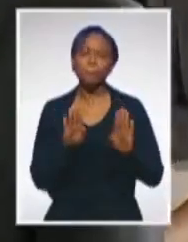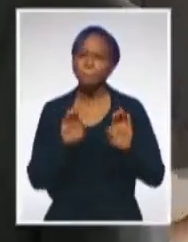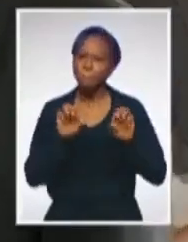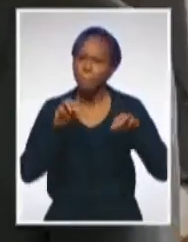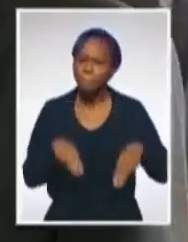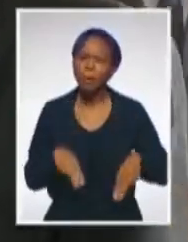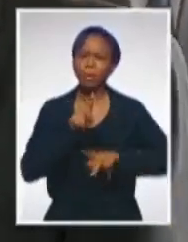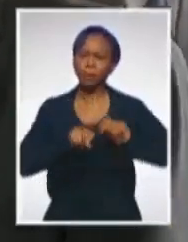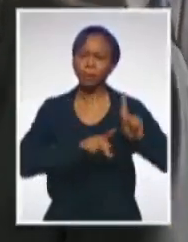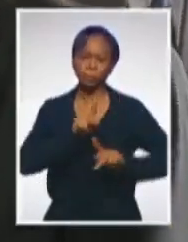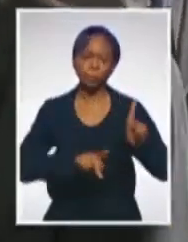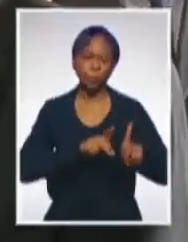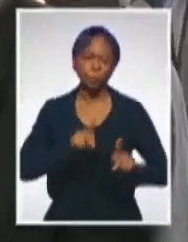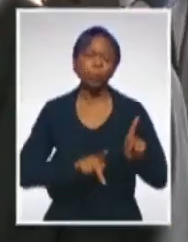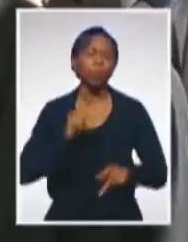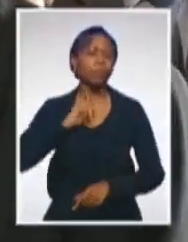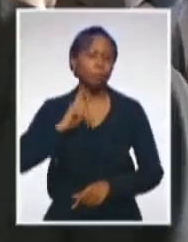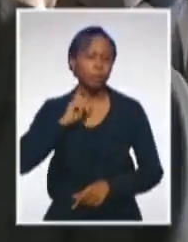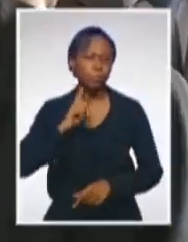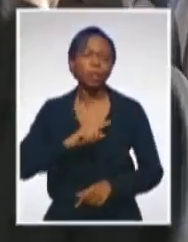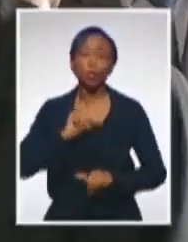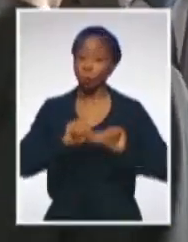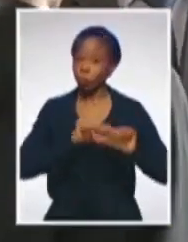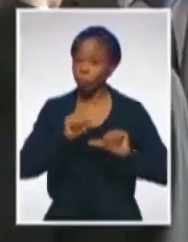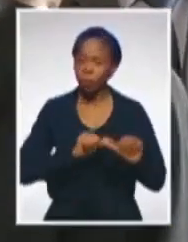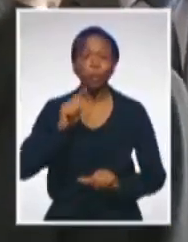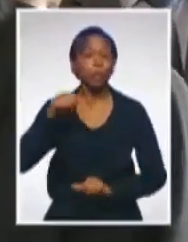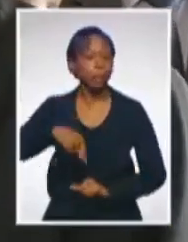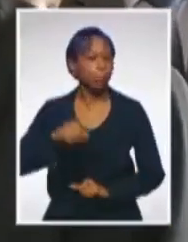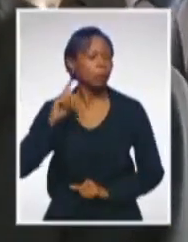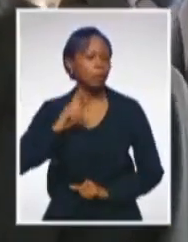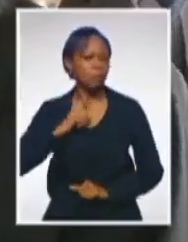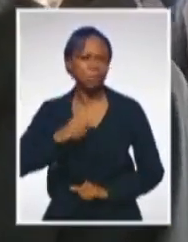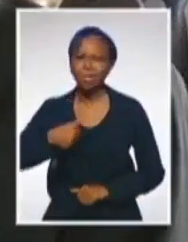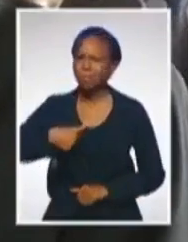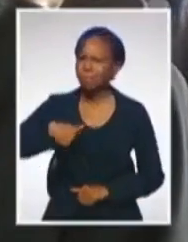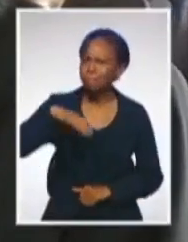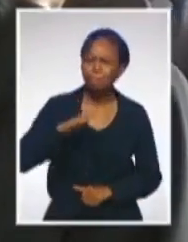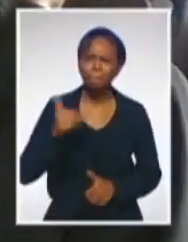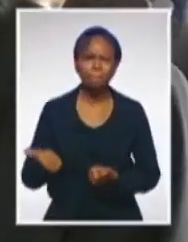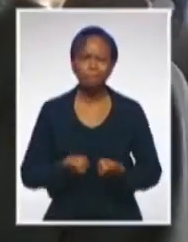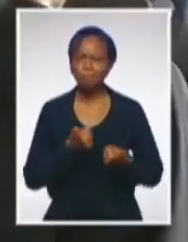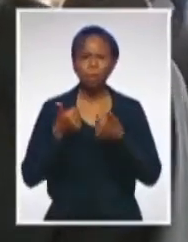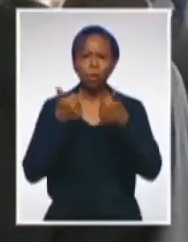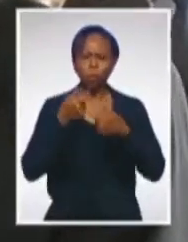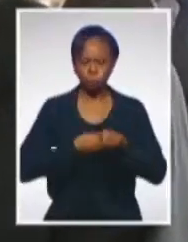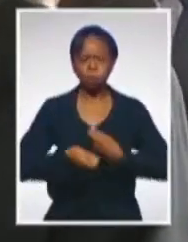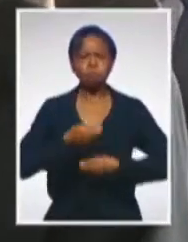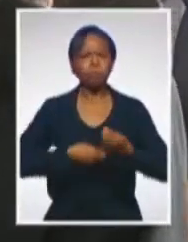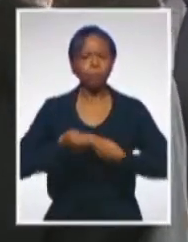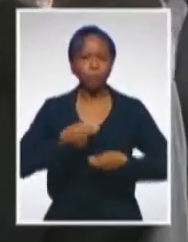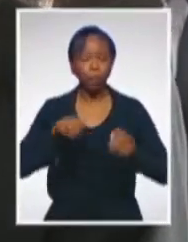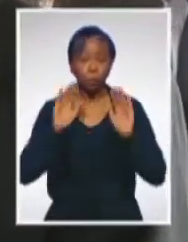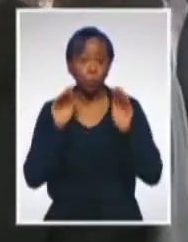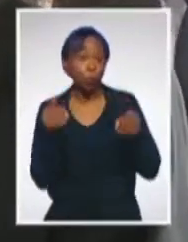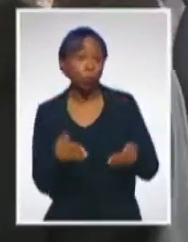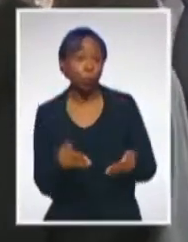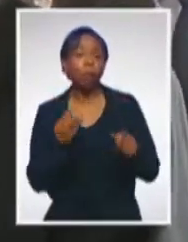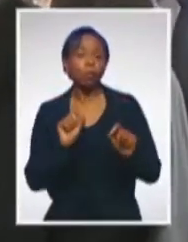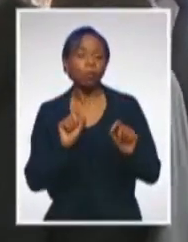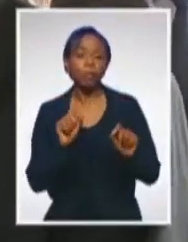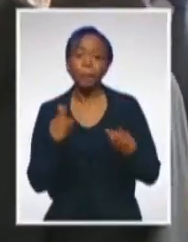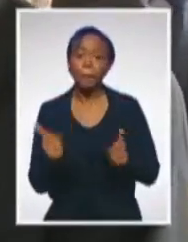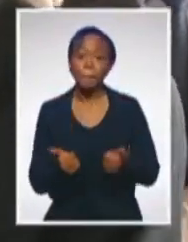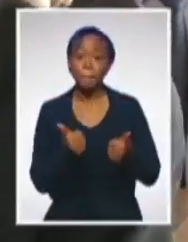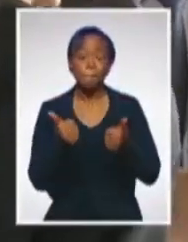votou confiando no novo. Uma mudança para Minas, com mais austeridade, com uma administração melhor, visando normalizar